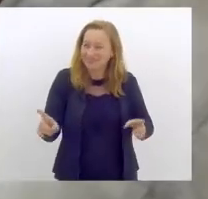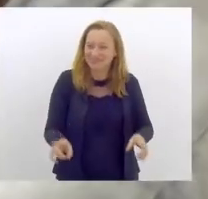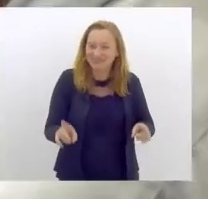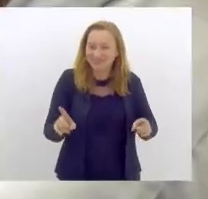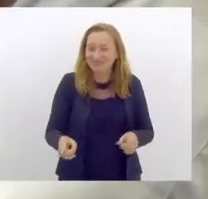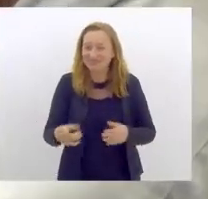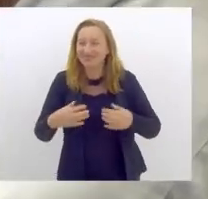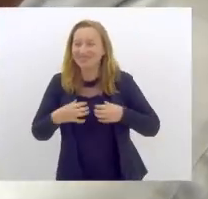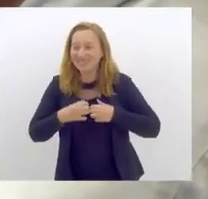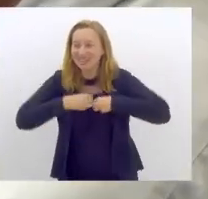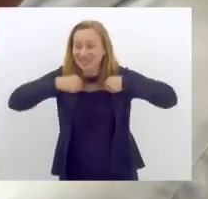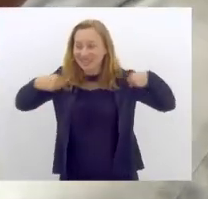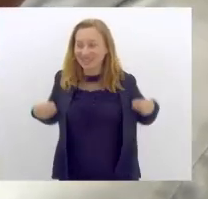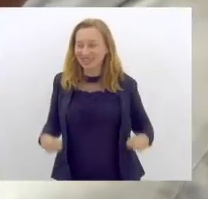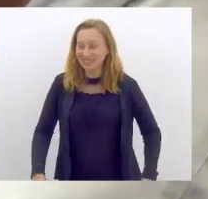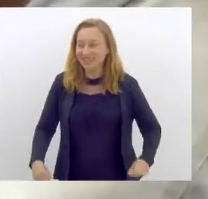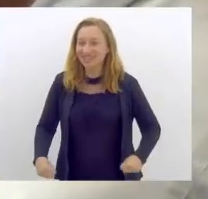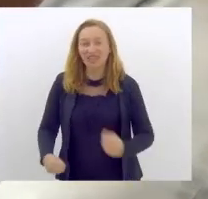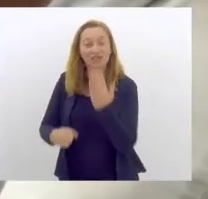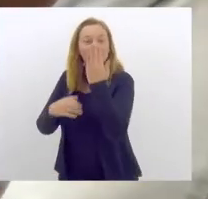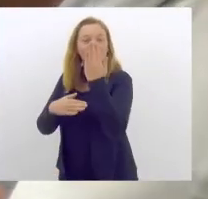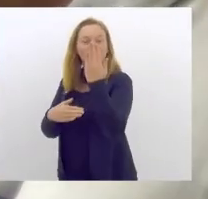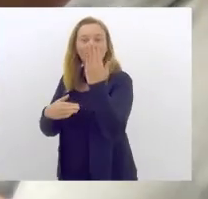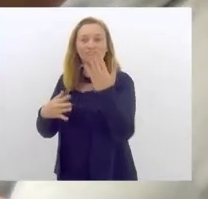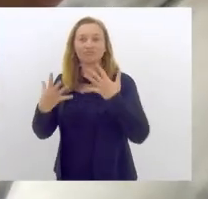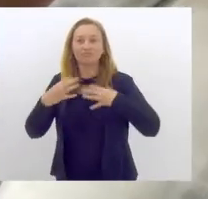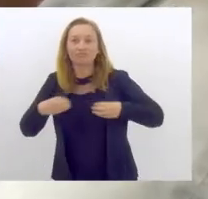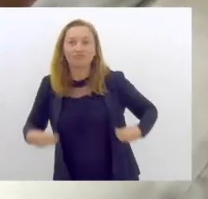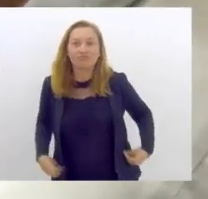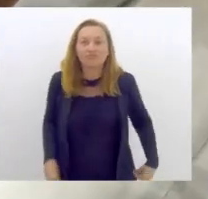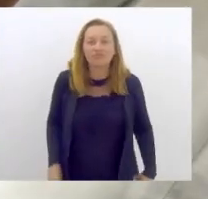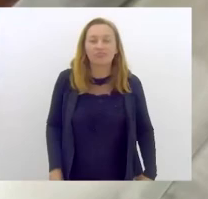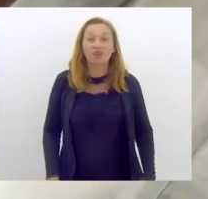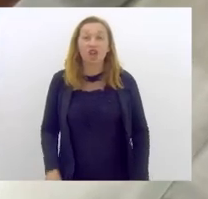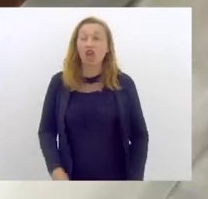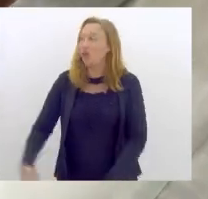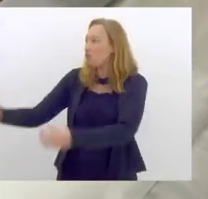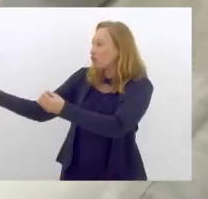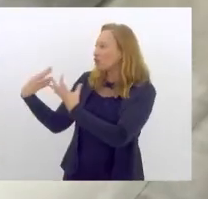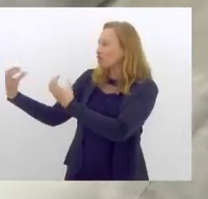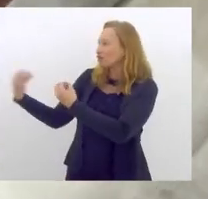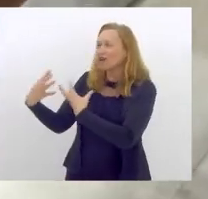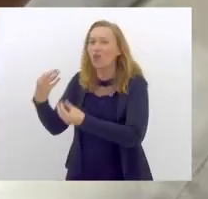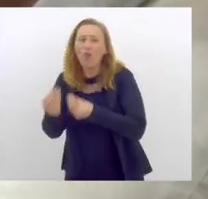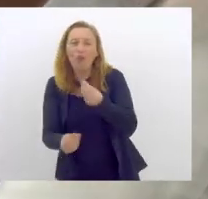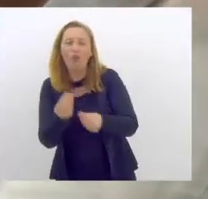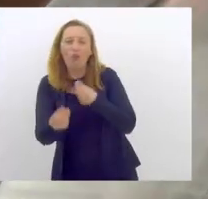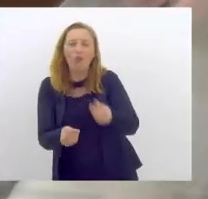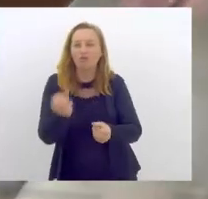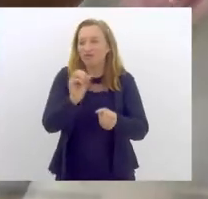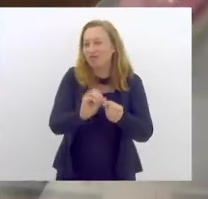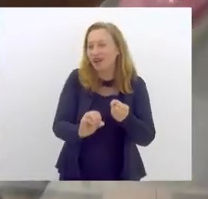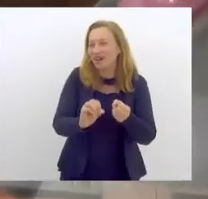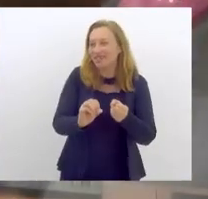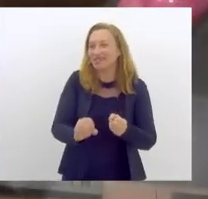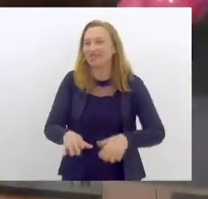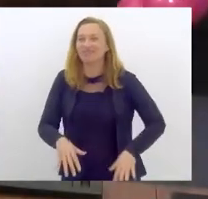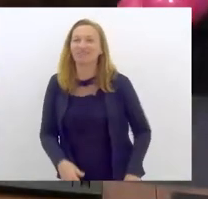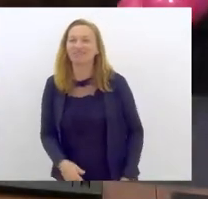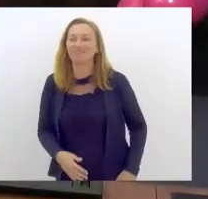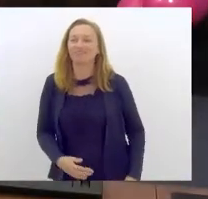Tire sua roupa diante de um espelho eu vou lhe ensinar como é que se faz